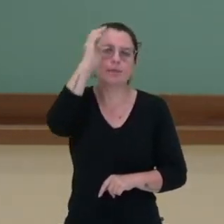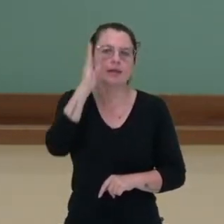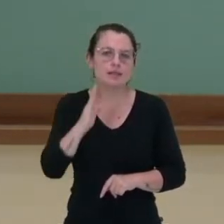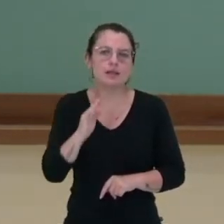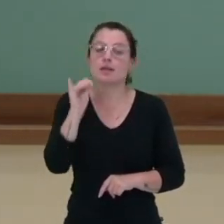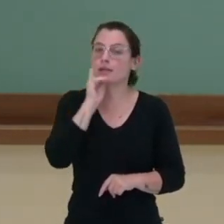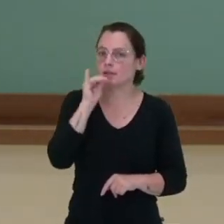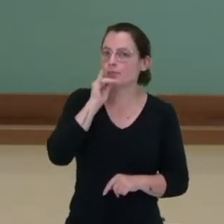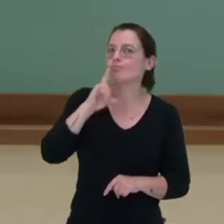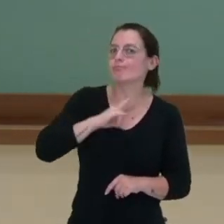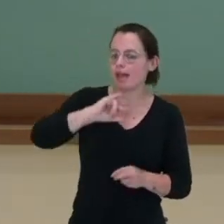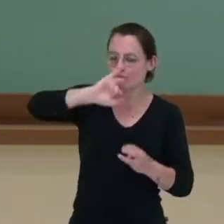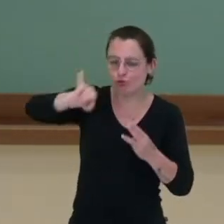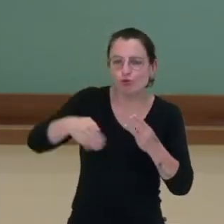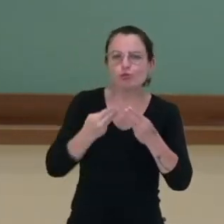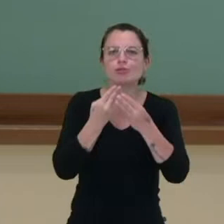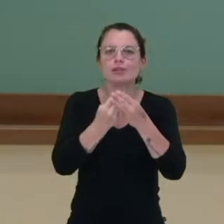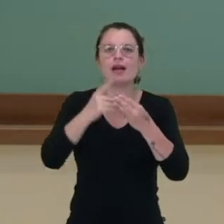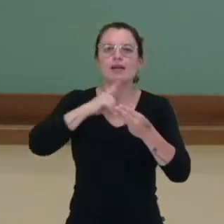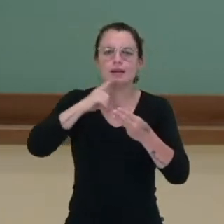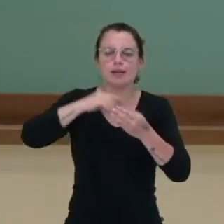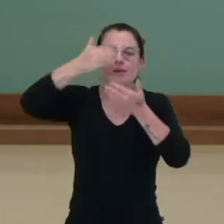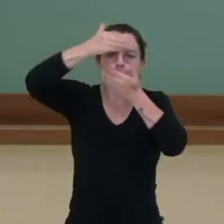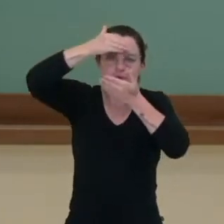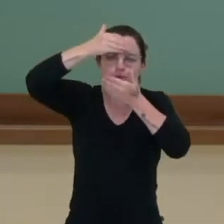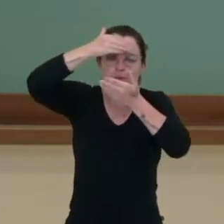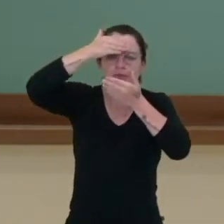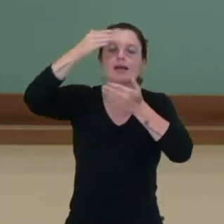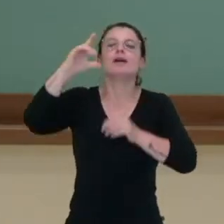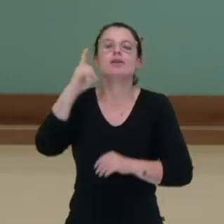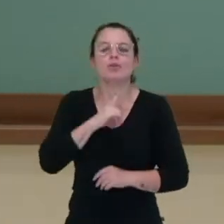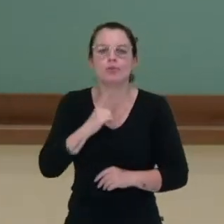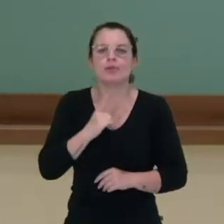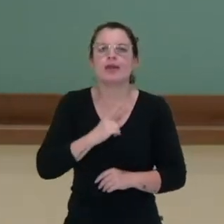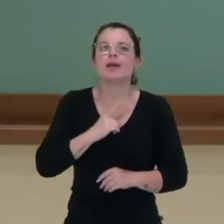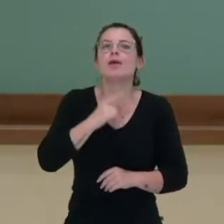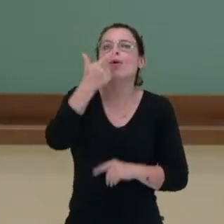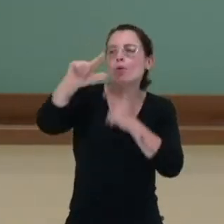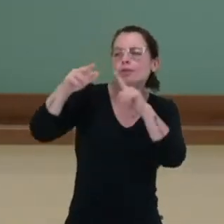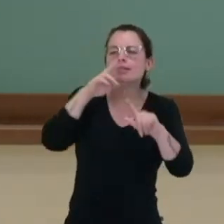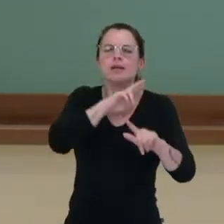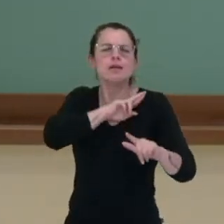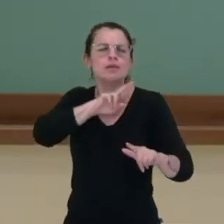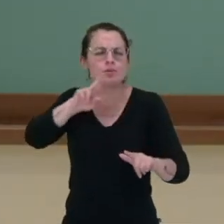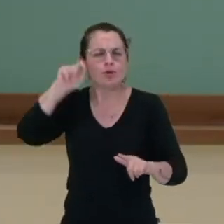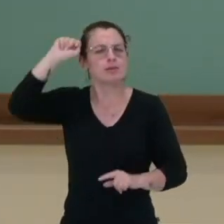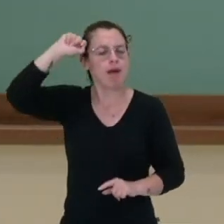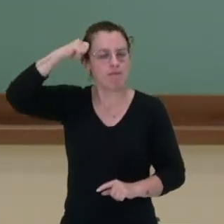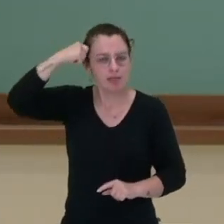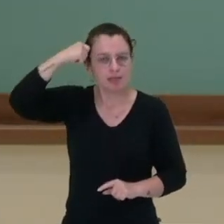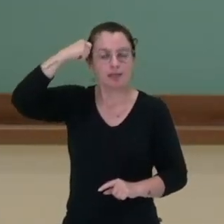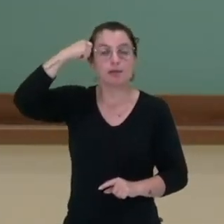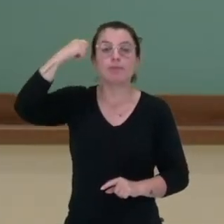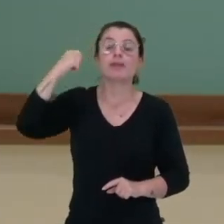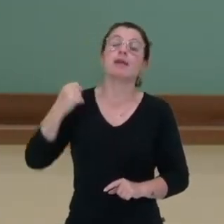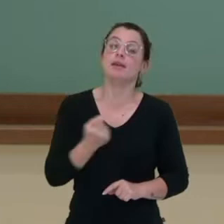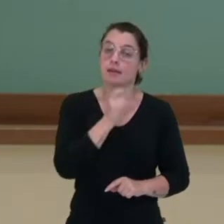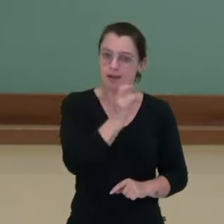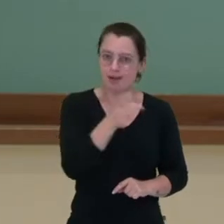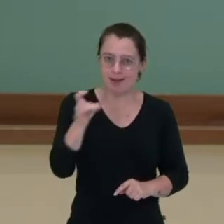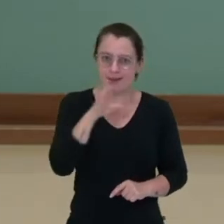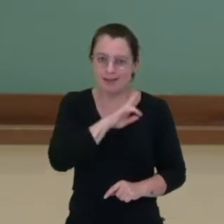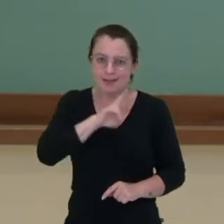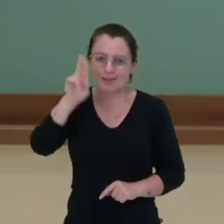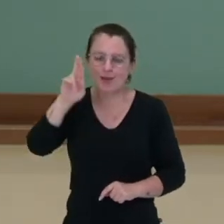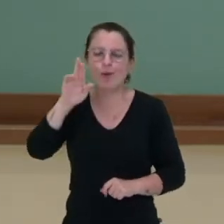como o judaísmo, o muçulmano, as religiões afro-brasileiras, cada uma trazendo essa contribuição,